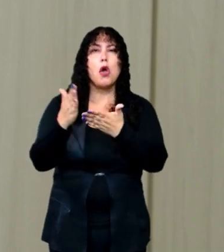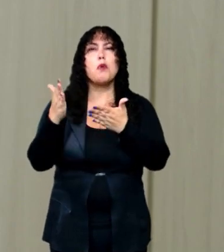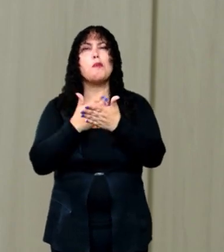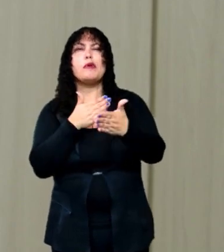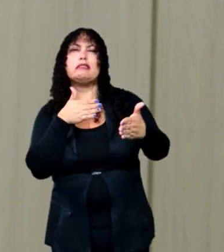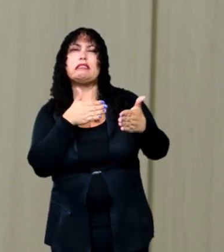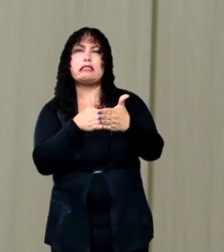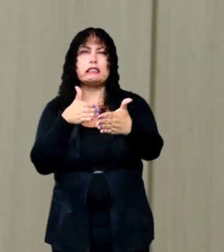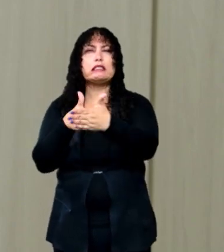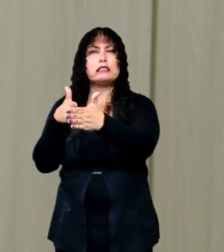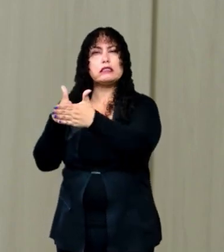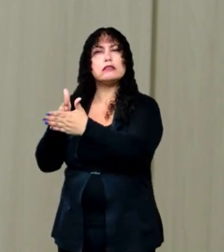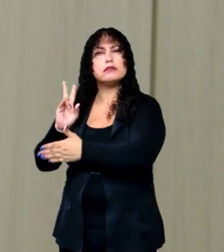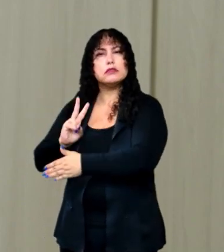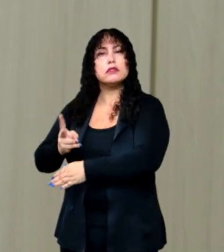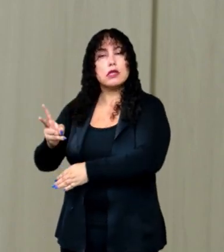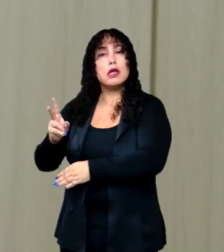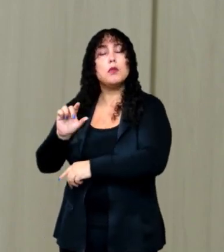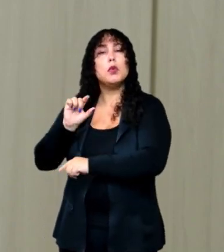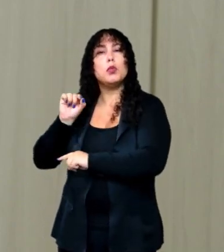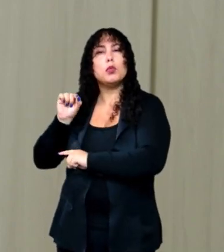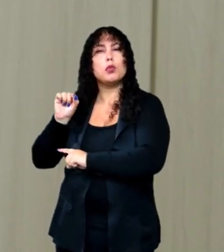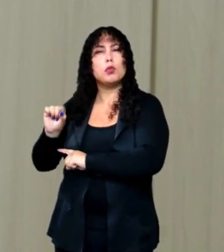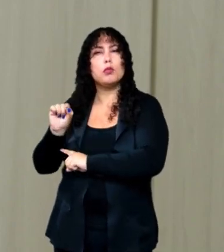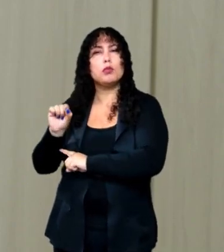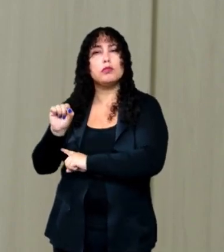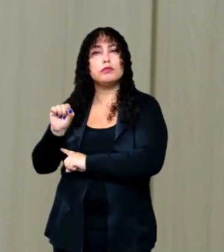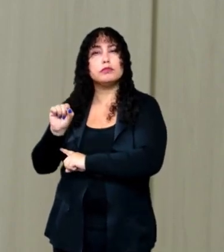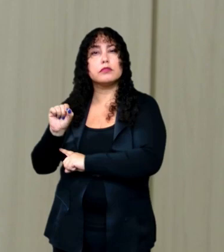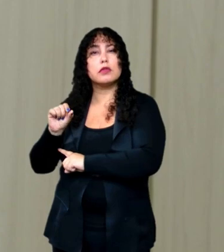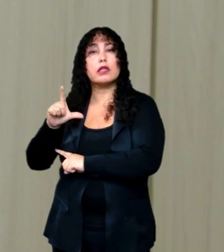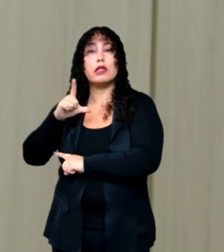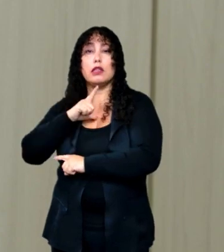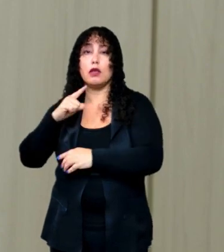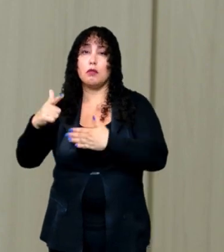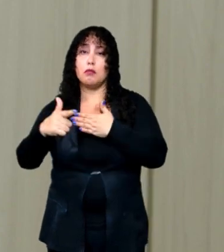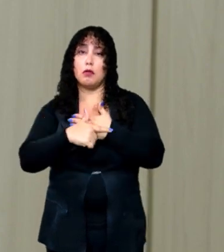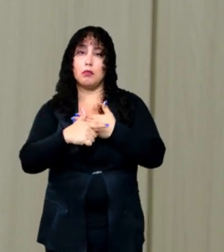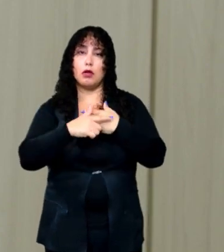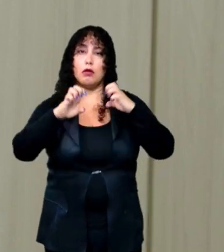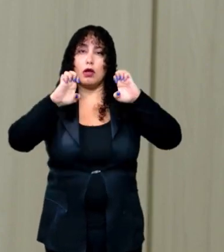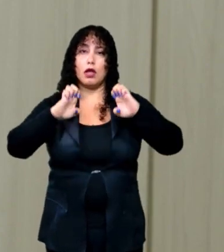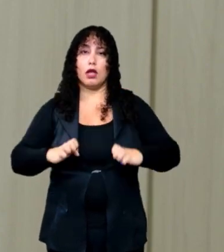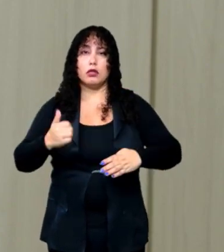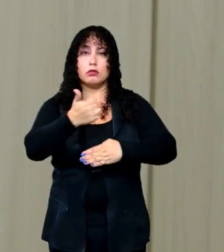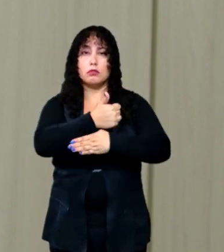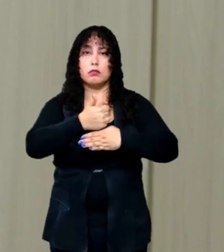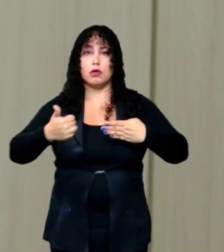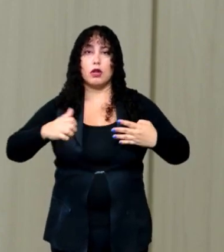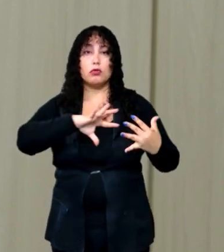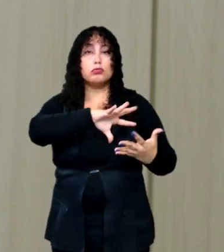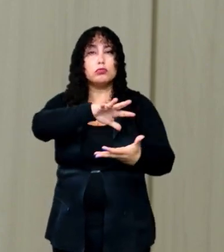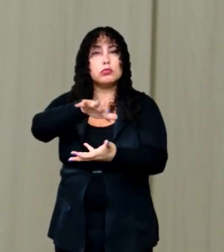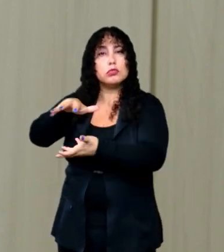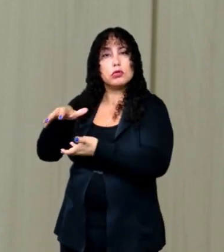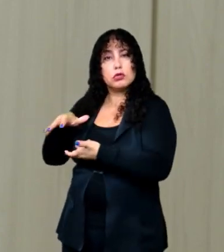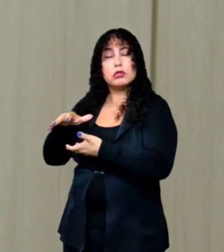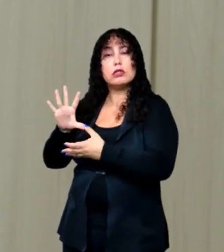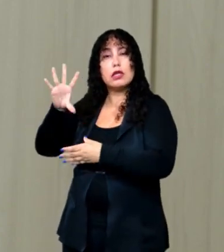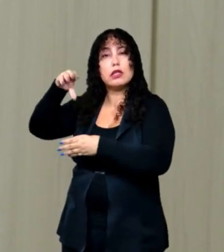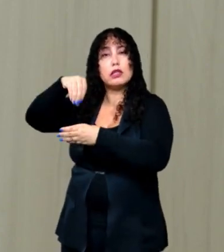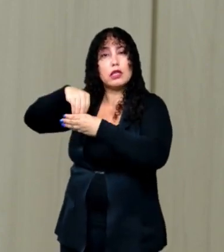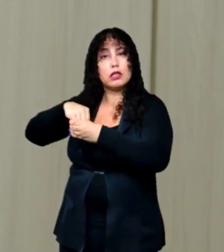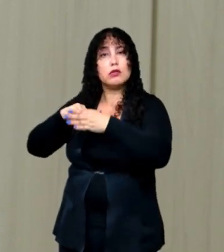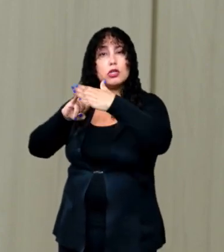sempre, de que a gente tem o nosso papel ético e moral nesse planeta, e estando numa instituição